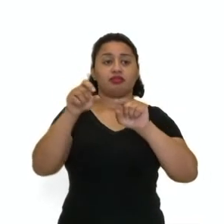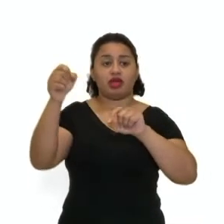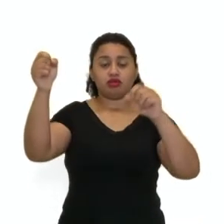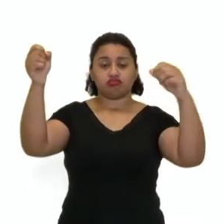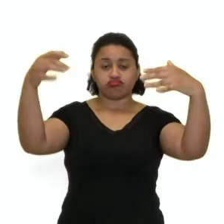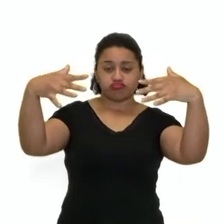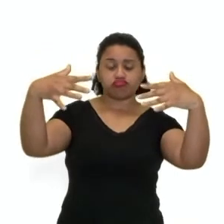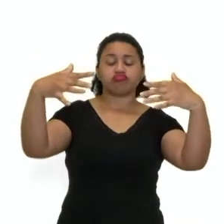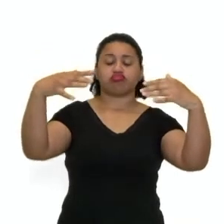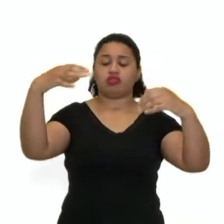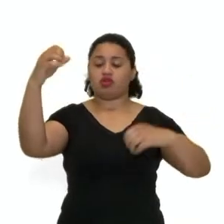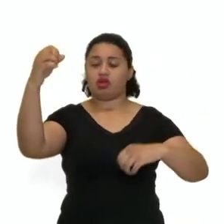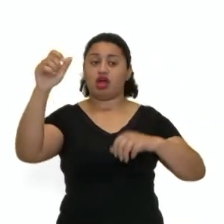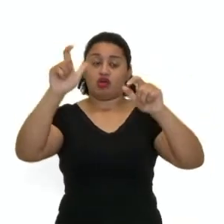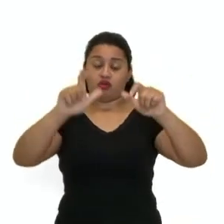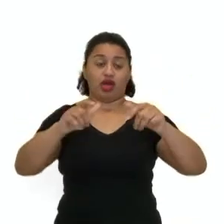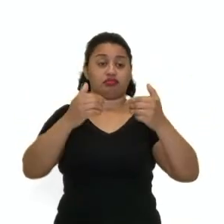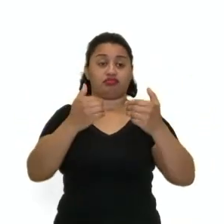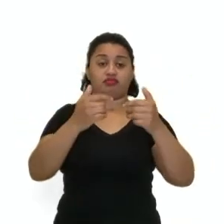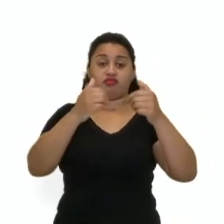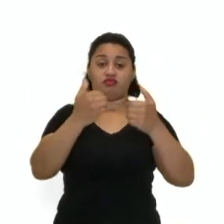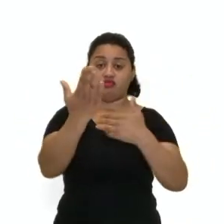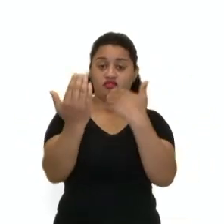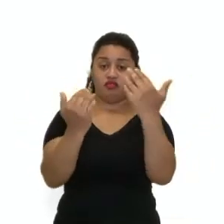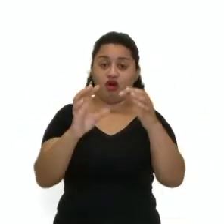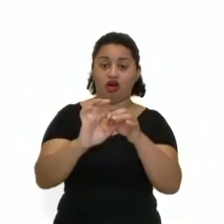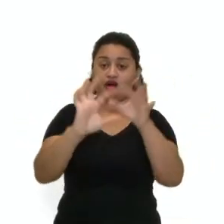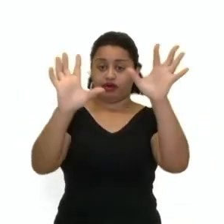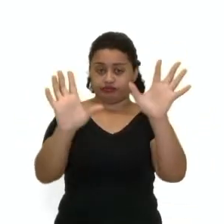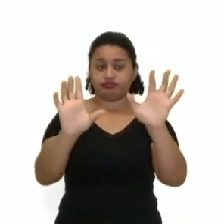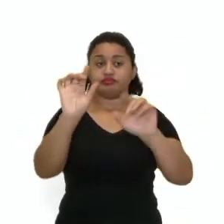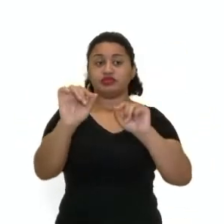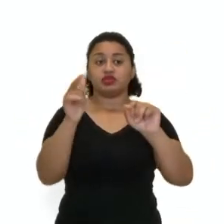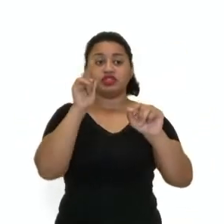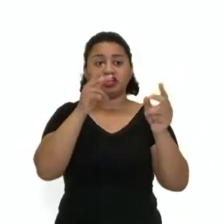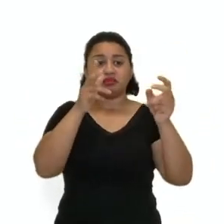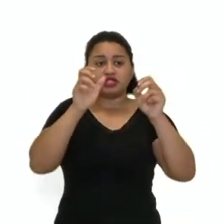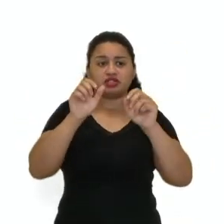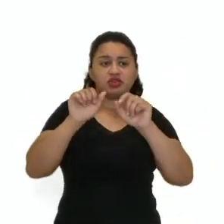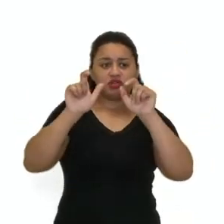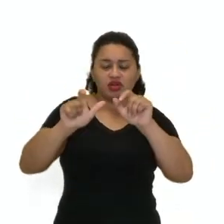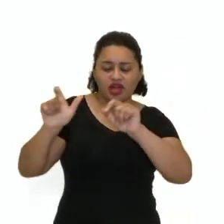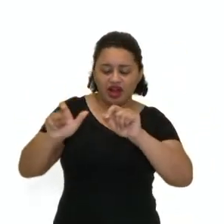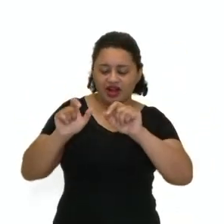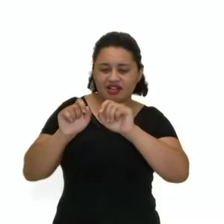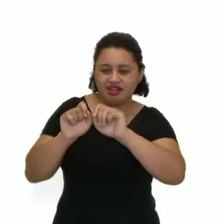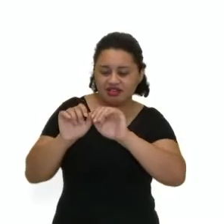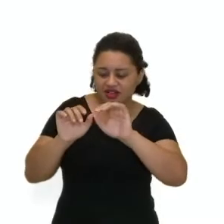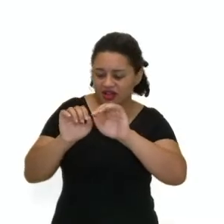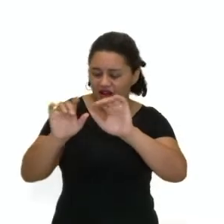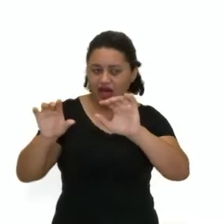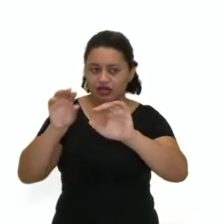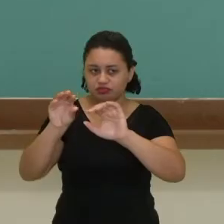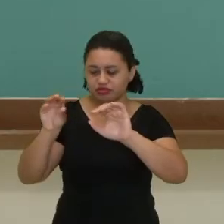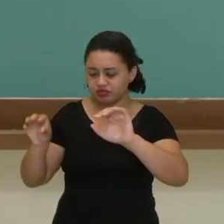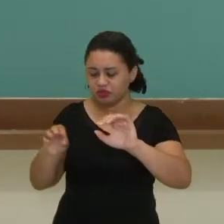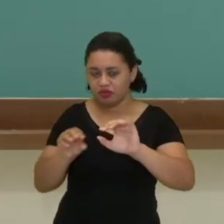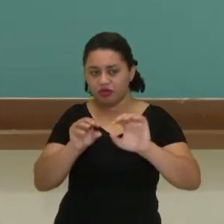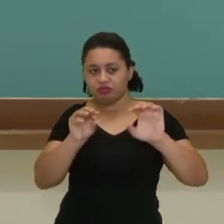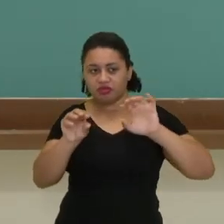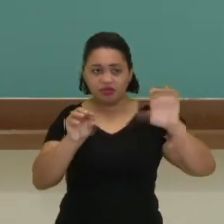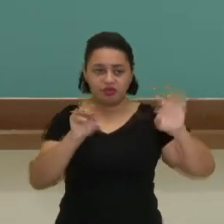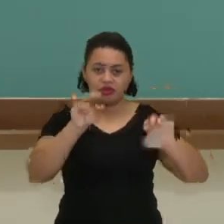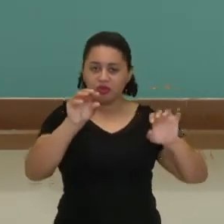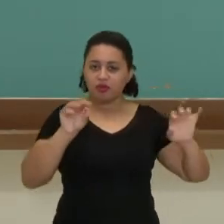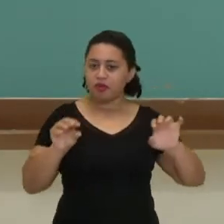É uma pintura ao ar livre, e você percebe que tem algumas manchas claras aqui que aparecem por cá e